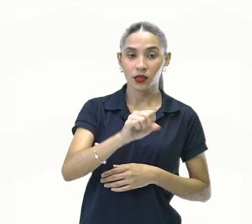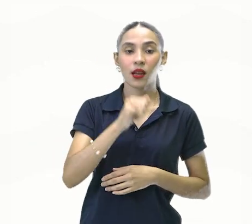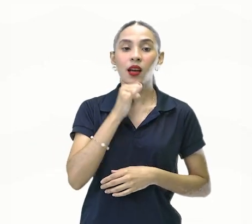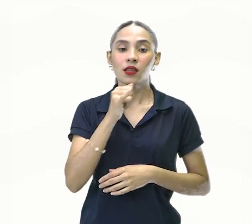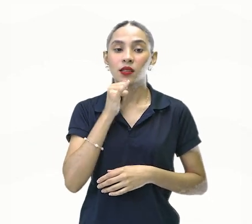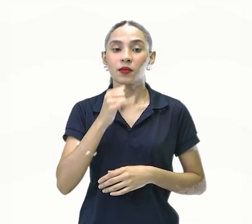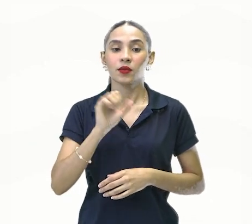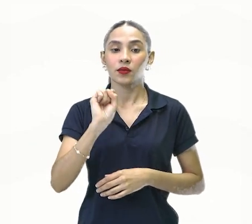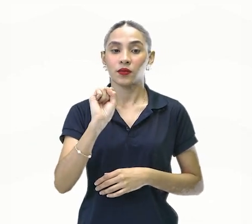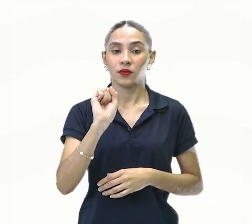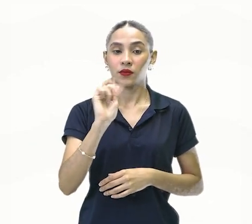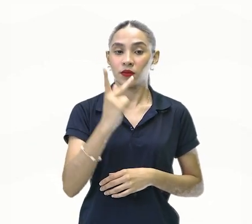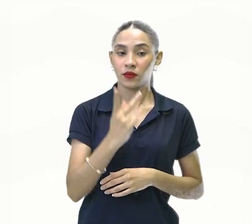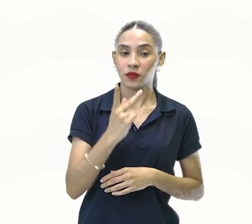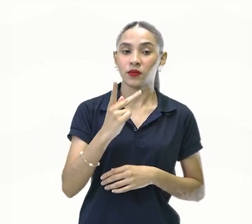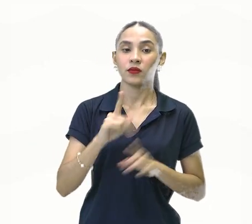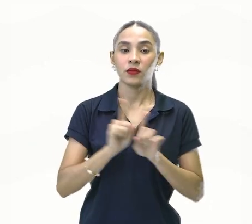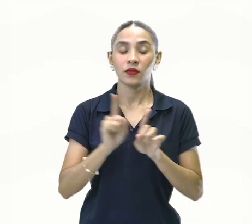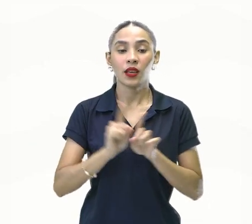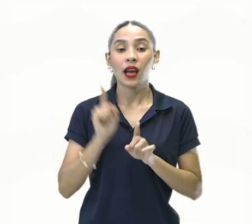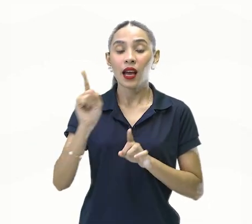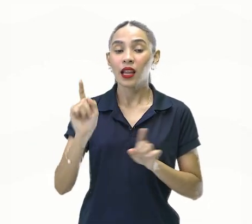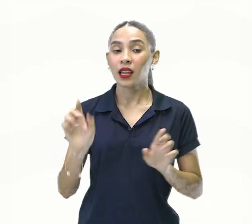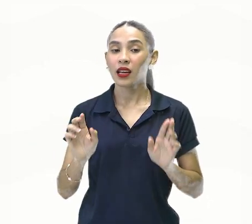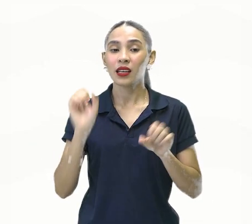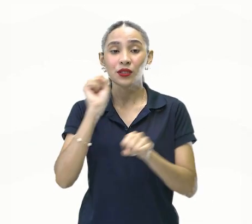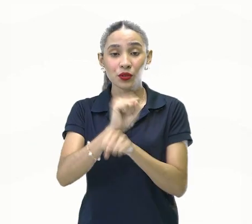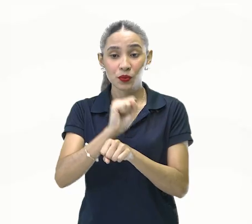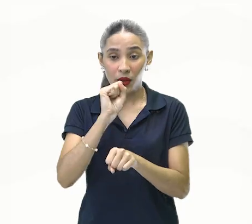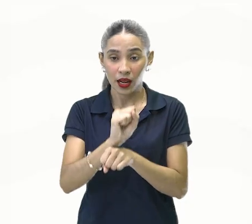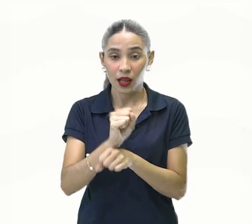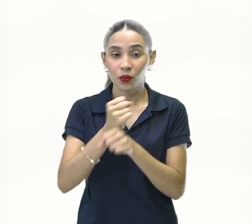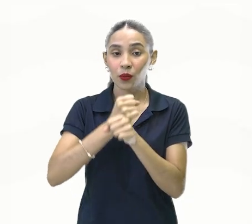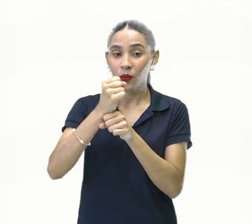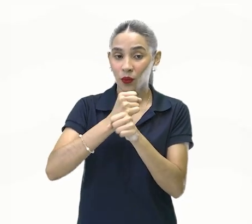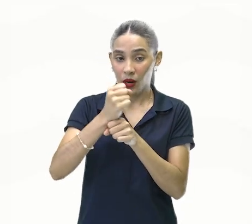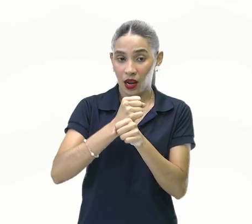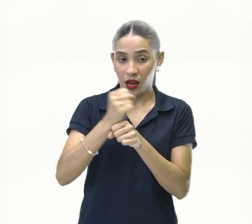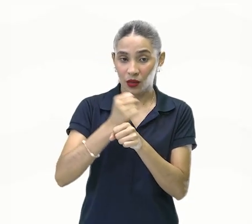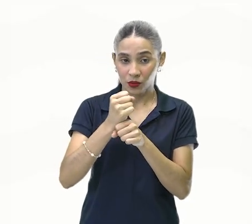been waiting long? Ela tem esperado por muito tempo, por um tempo